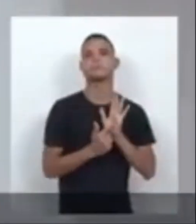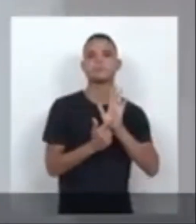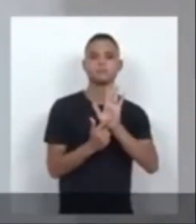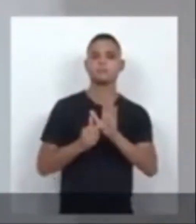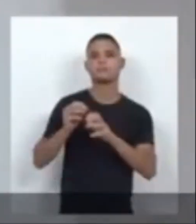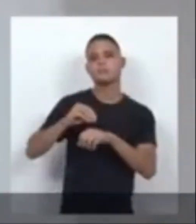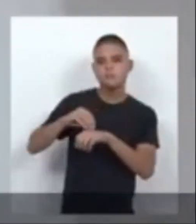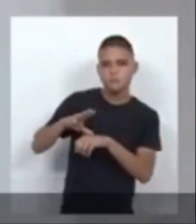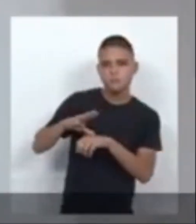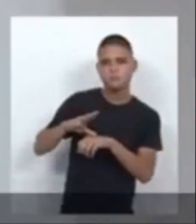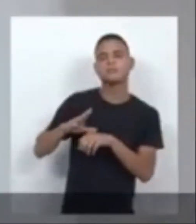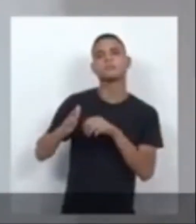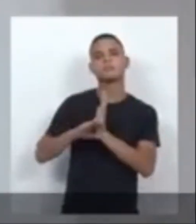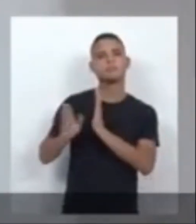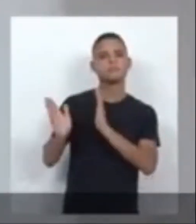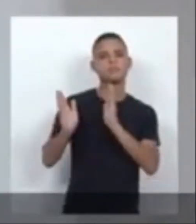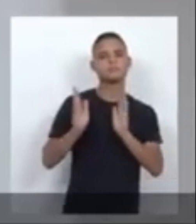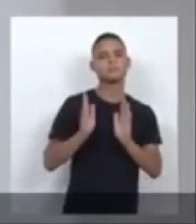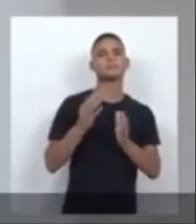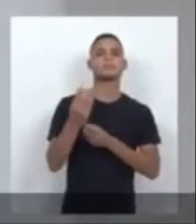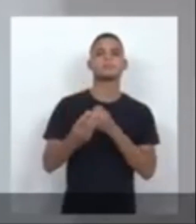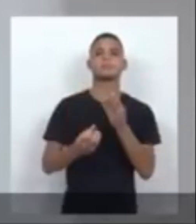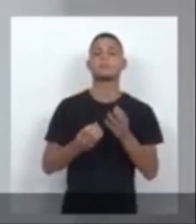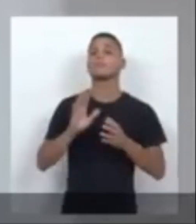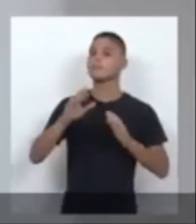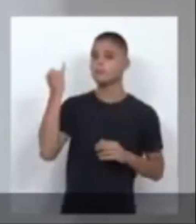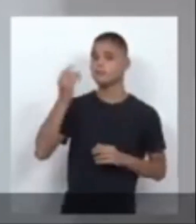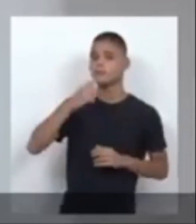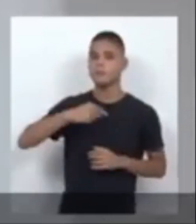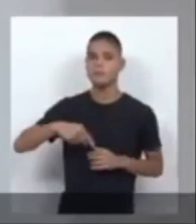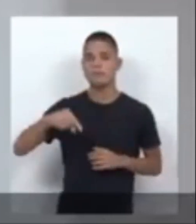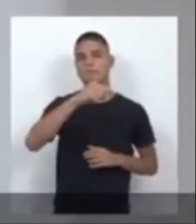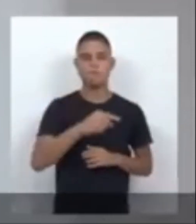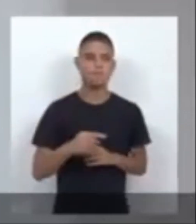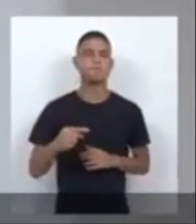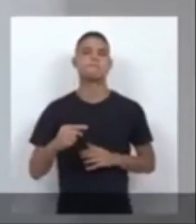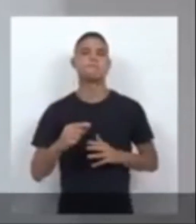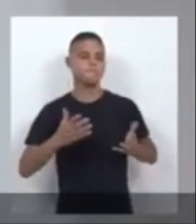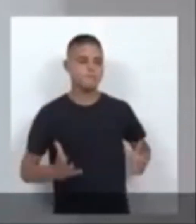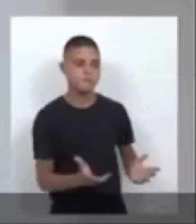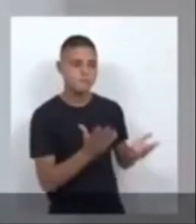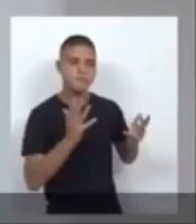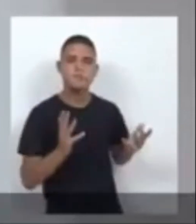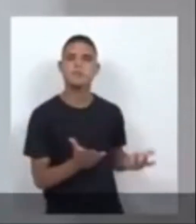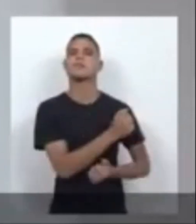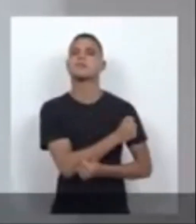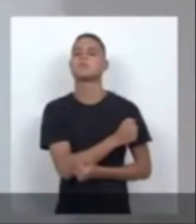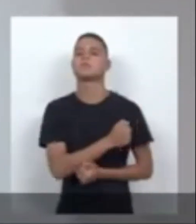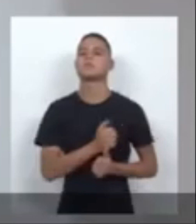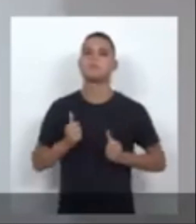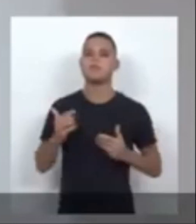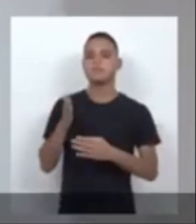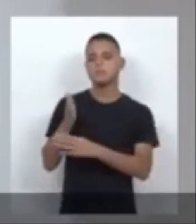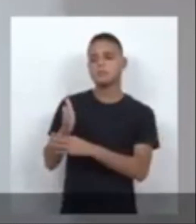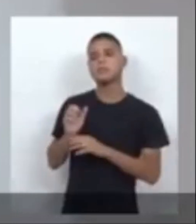É importante a mobilização dos alunos para que todos participem. Eles podem acessar